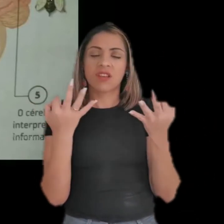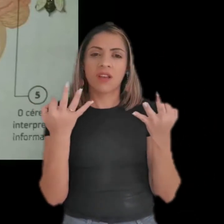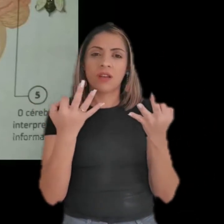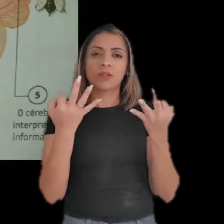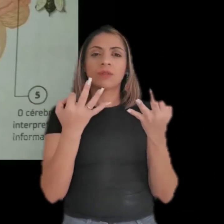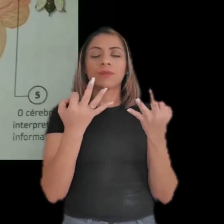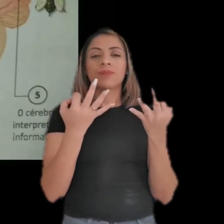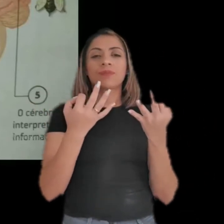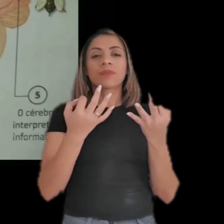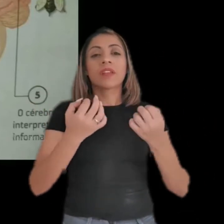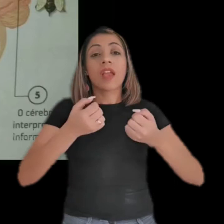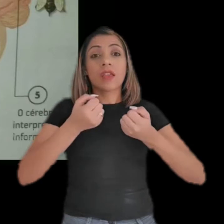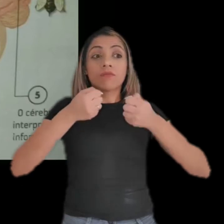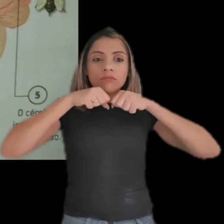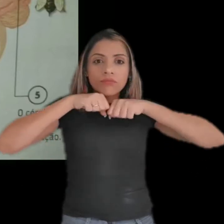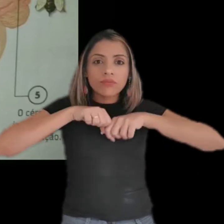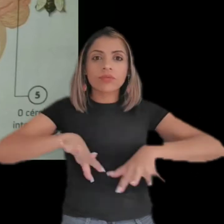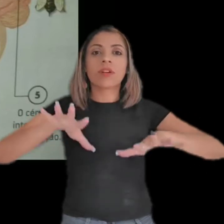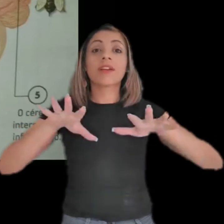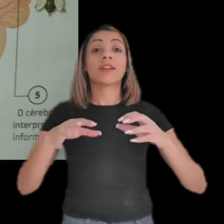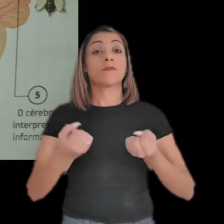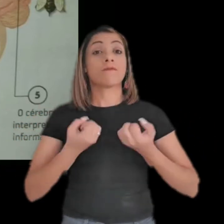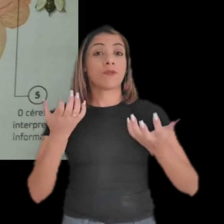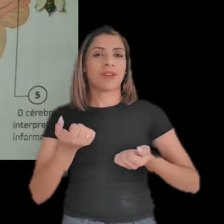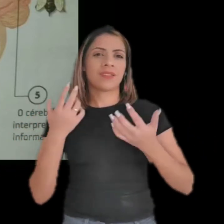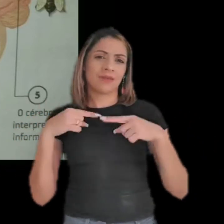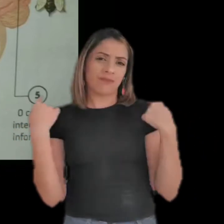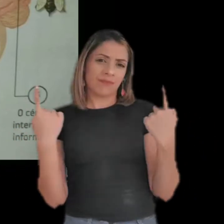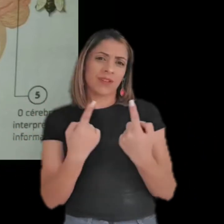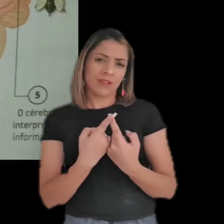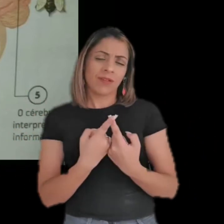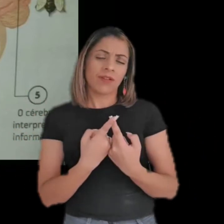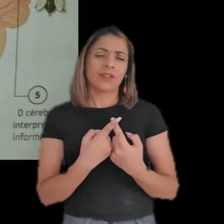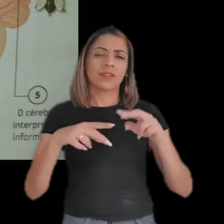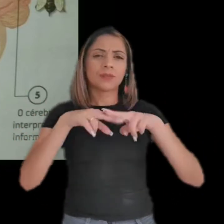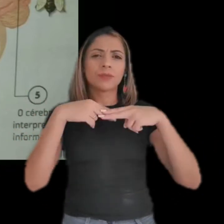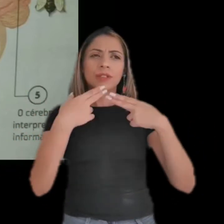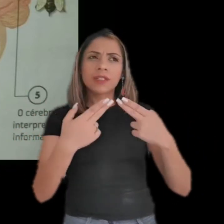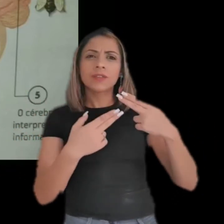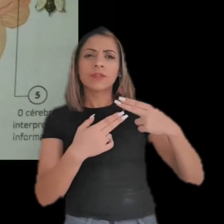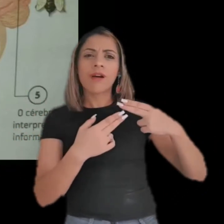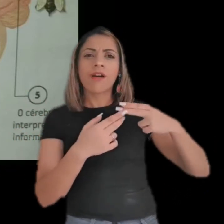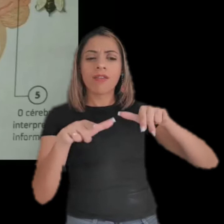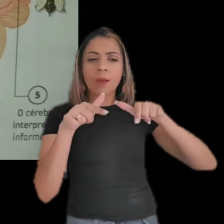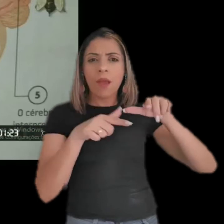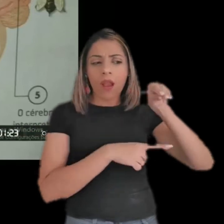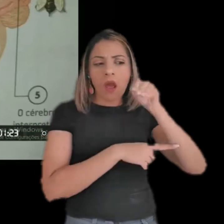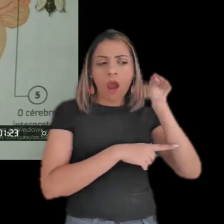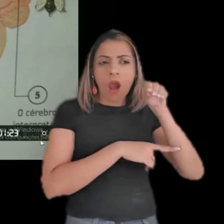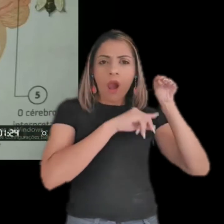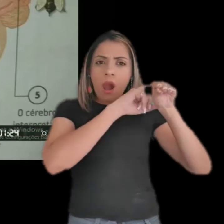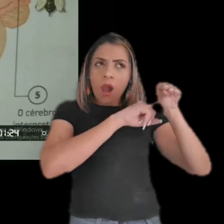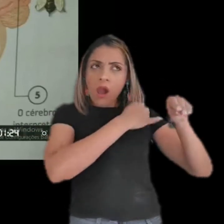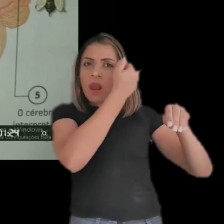correta, e assim é que a gente consegue, então, perceber os estímulos luminosos e eles são interpretados